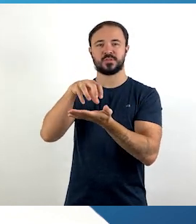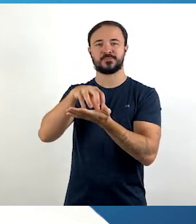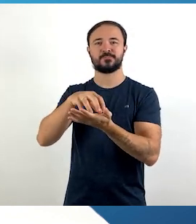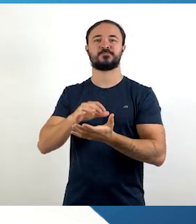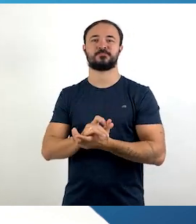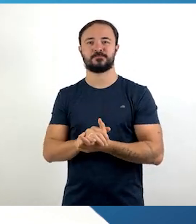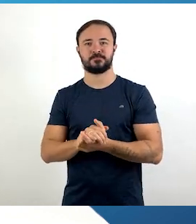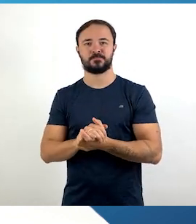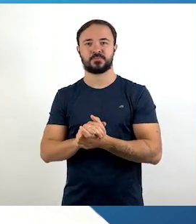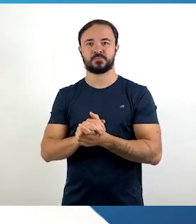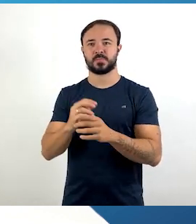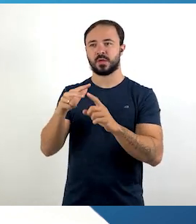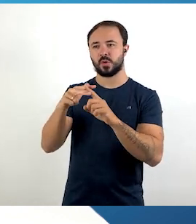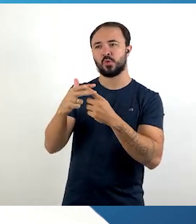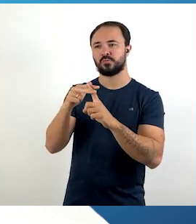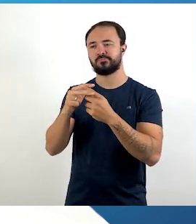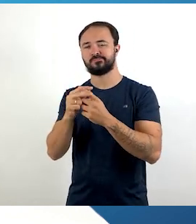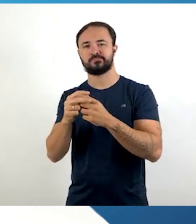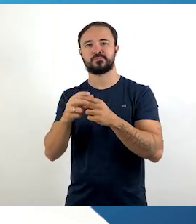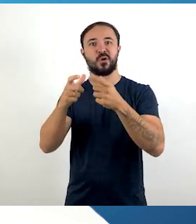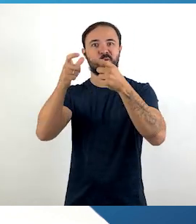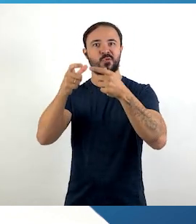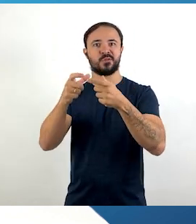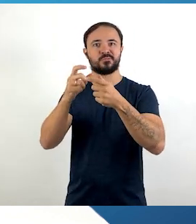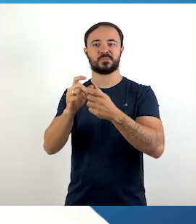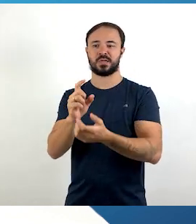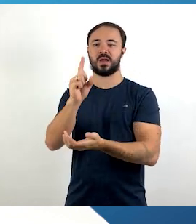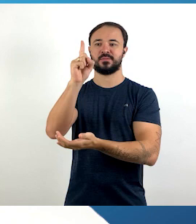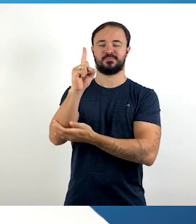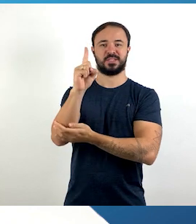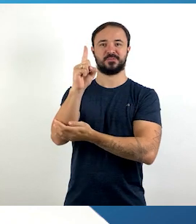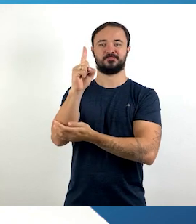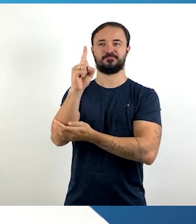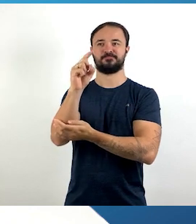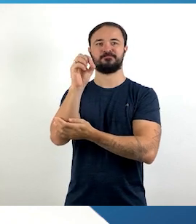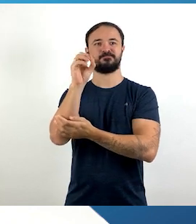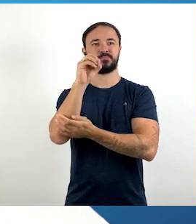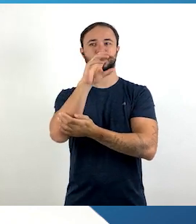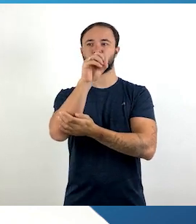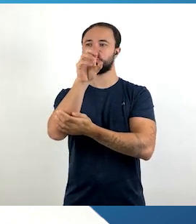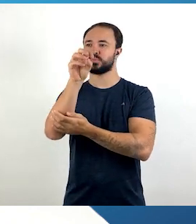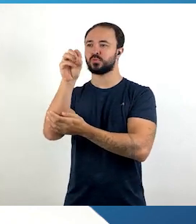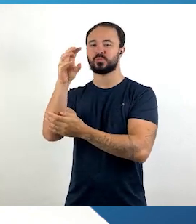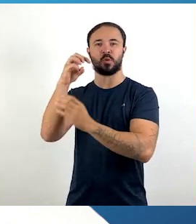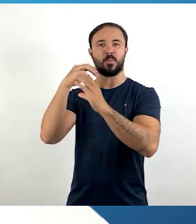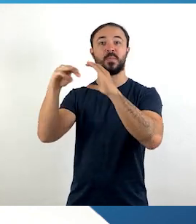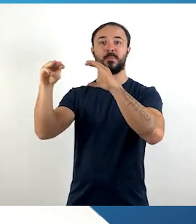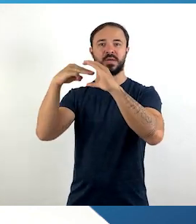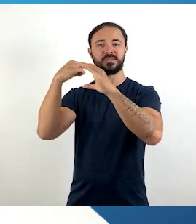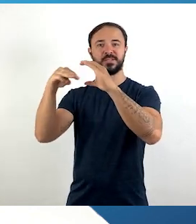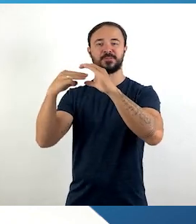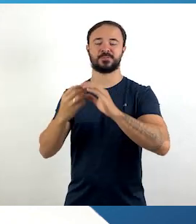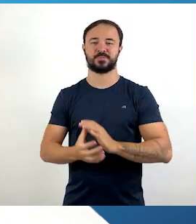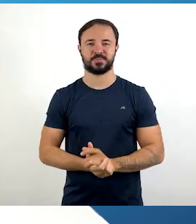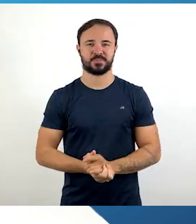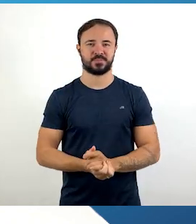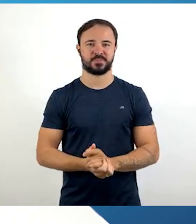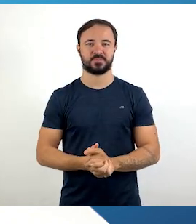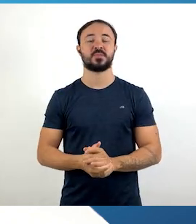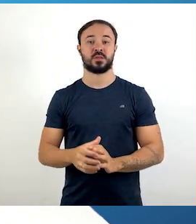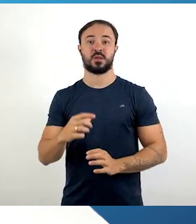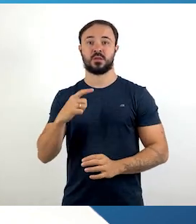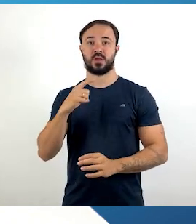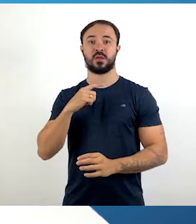Esse pino é onde vamos colocar a nossa antena. Então essa peça vai ficar bem centralizada. Nós temos aqui a parte da